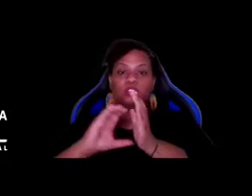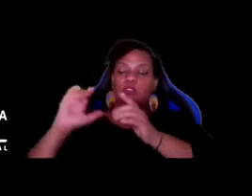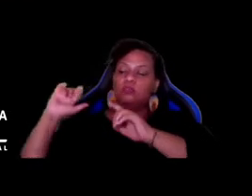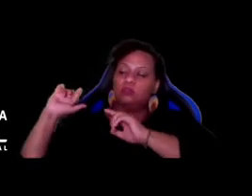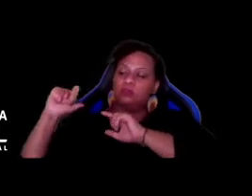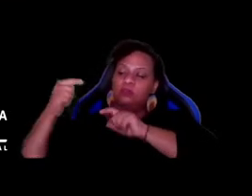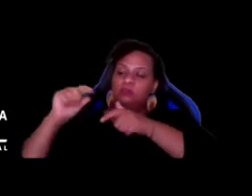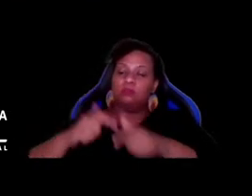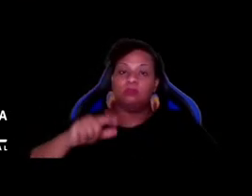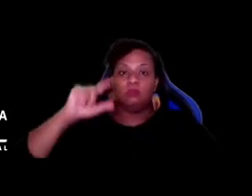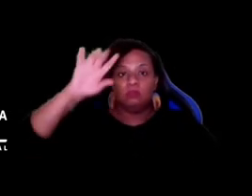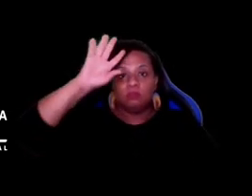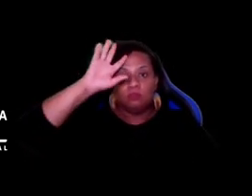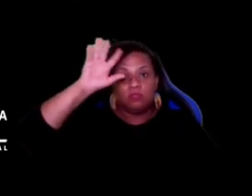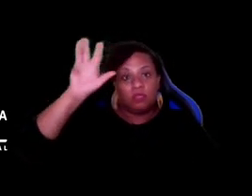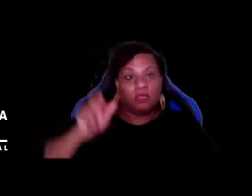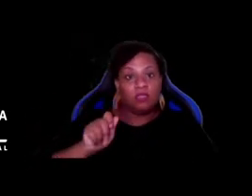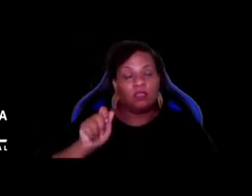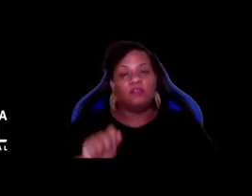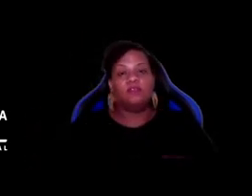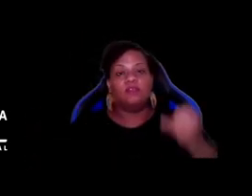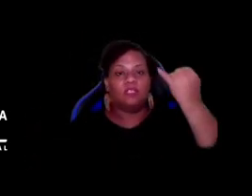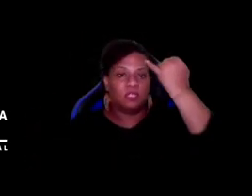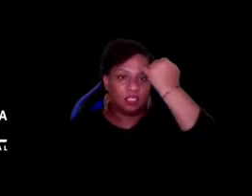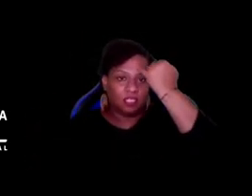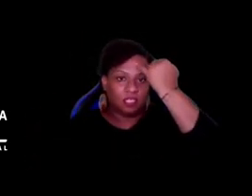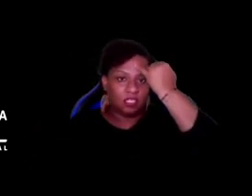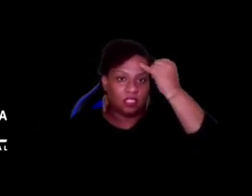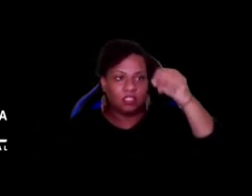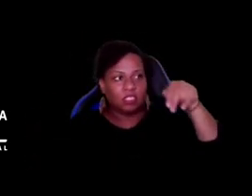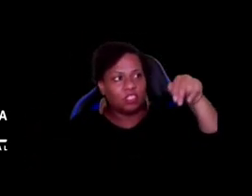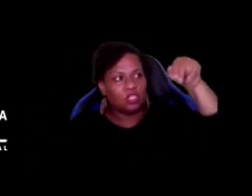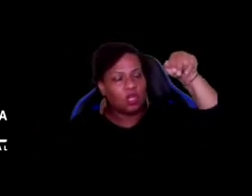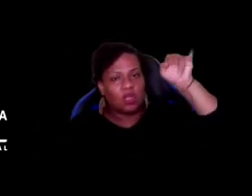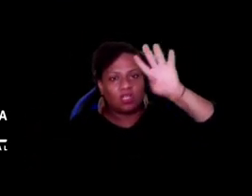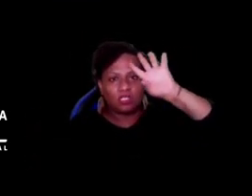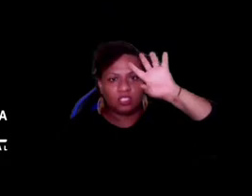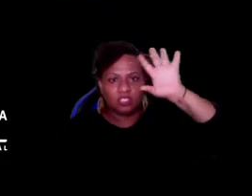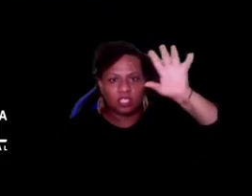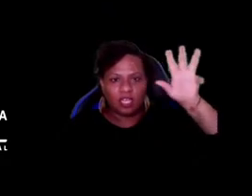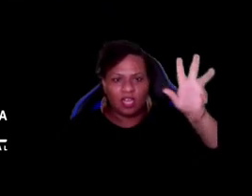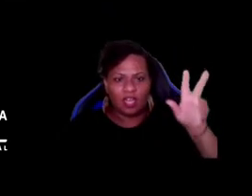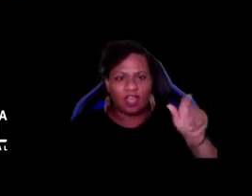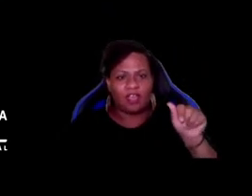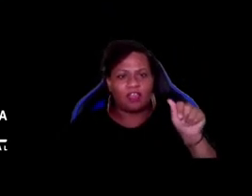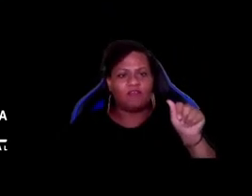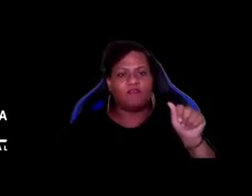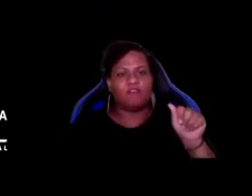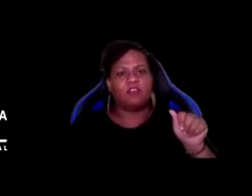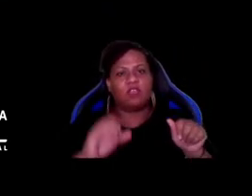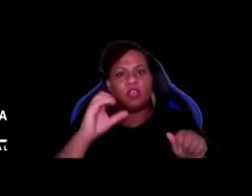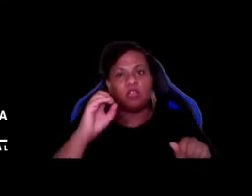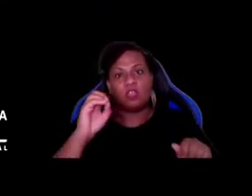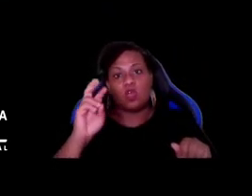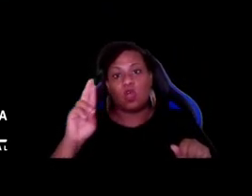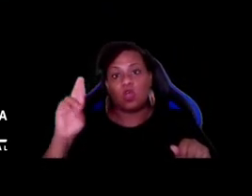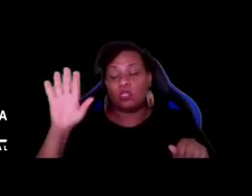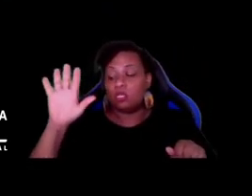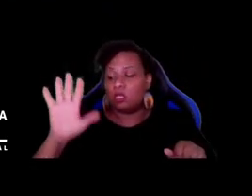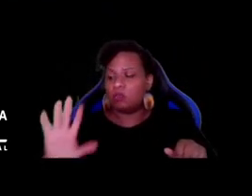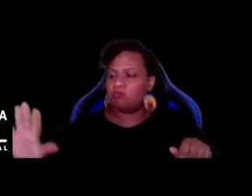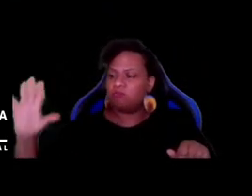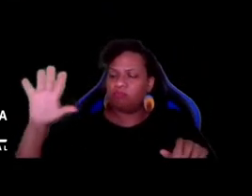de África, seja da Índia, seja do norte da África, seja do Extremo Oriente, ou até